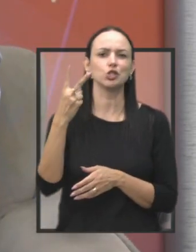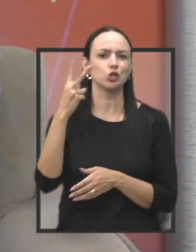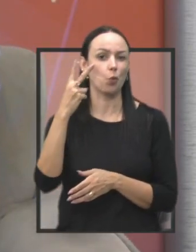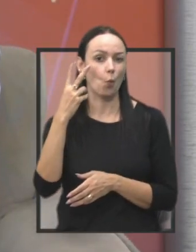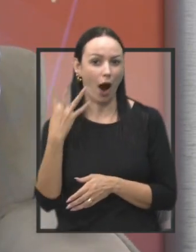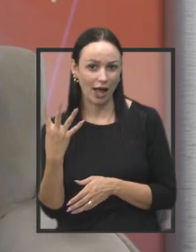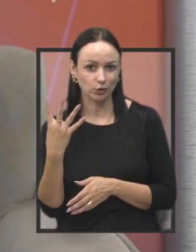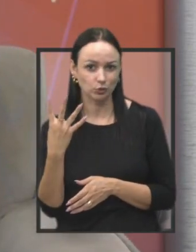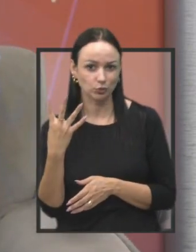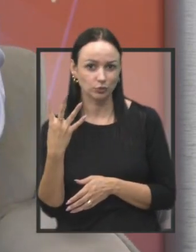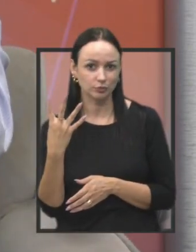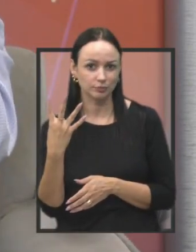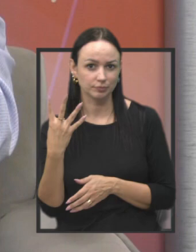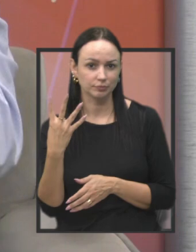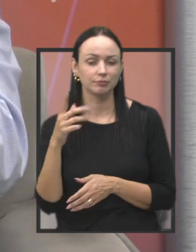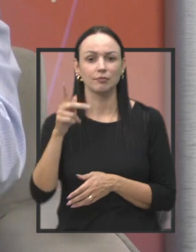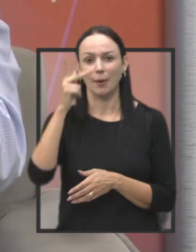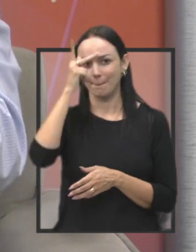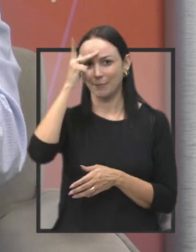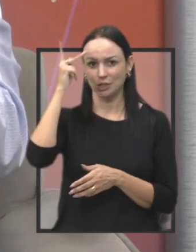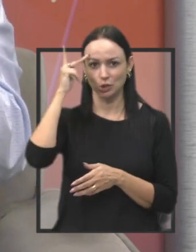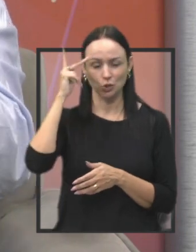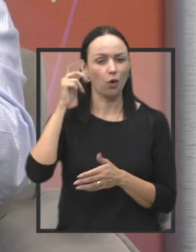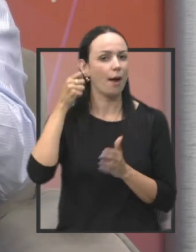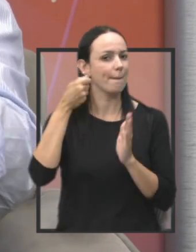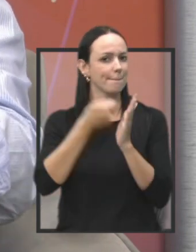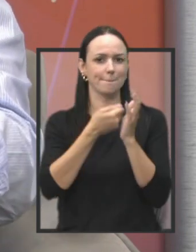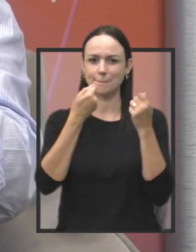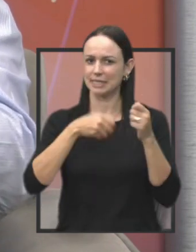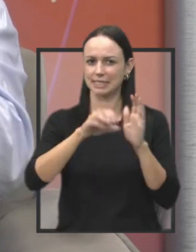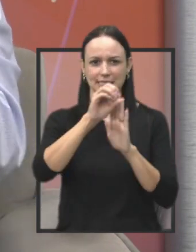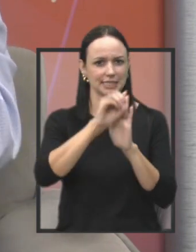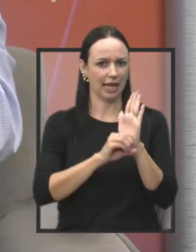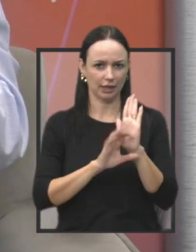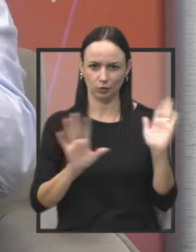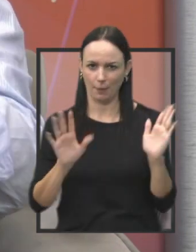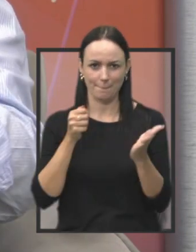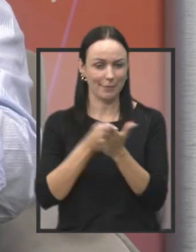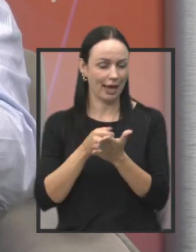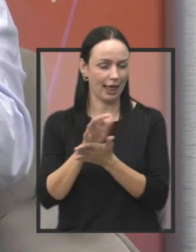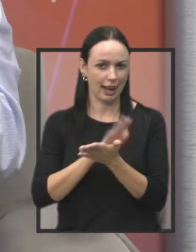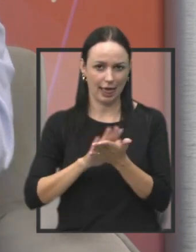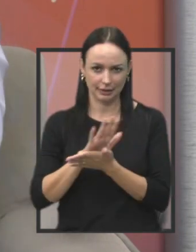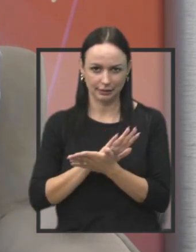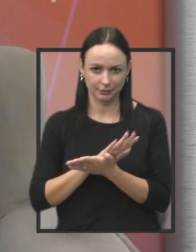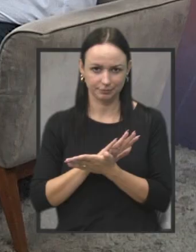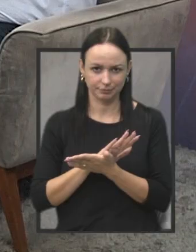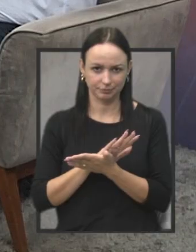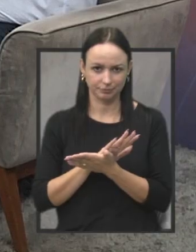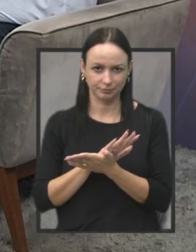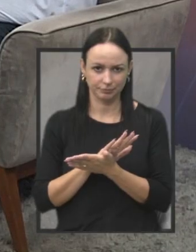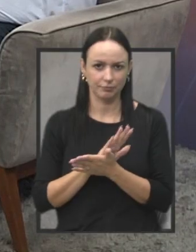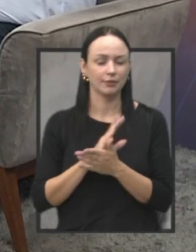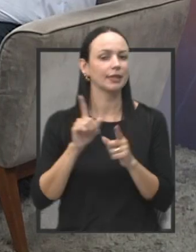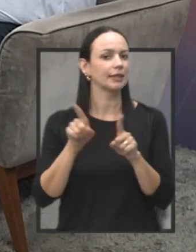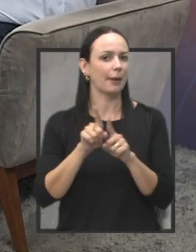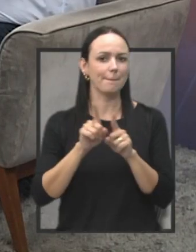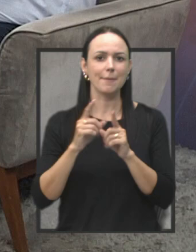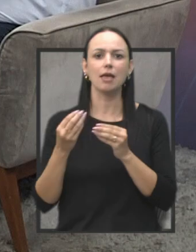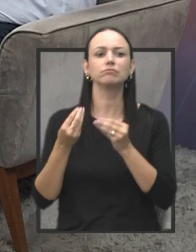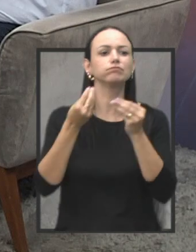2.824, a pessoa está isenta do imposto de renda, não paga nada. A partir de 2 salários... E não precisa nem